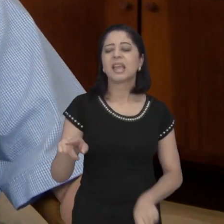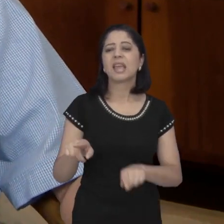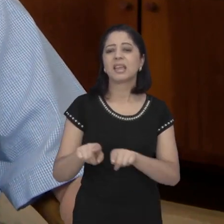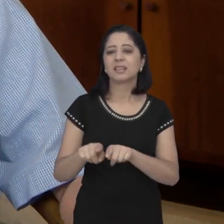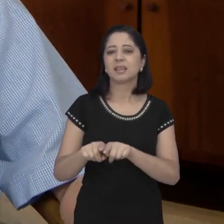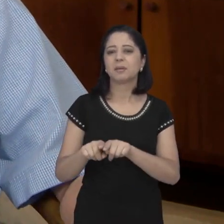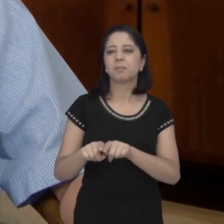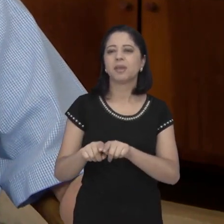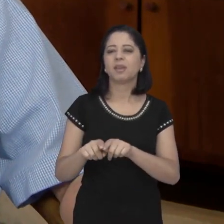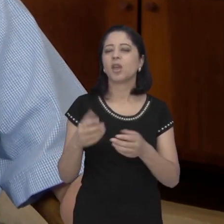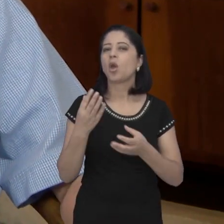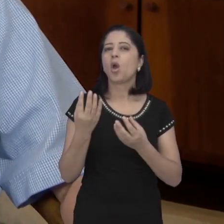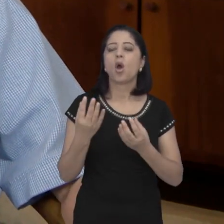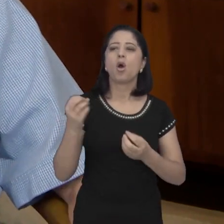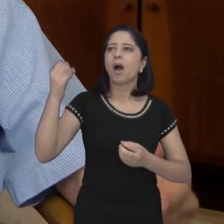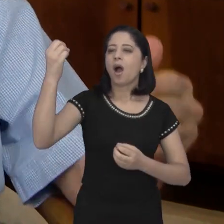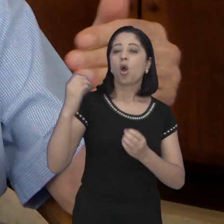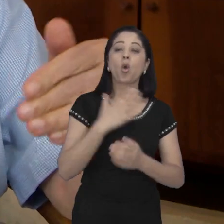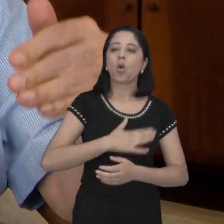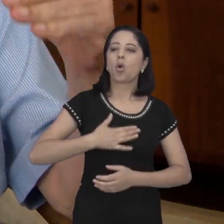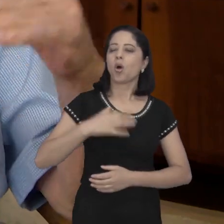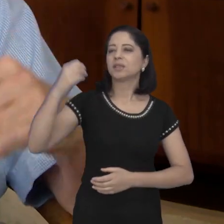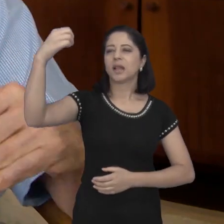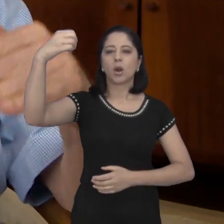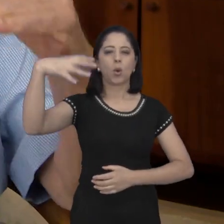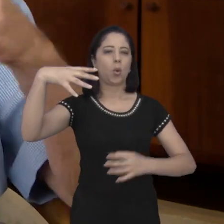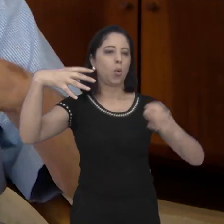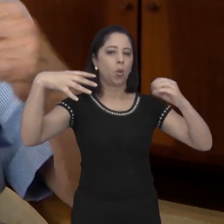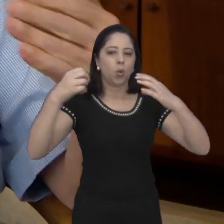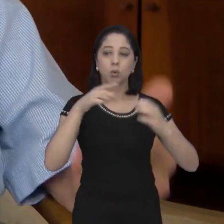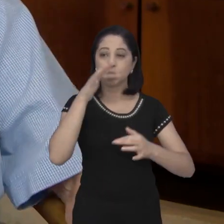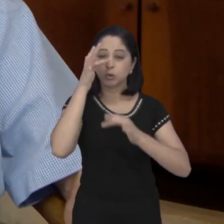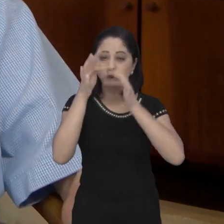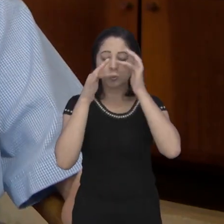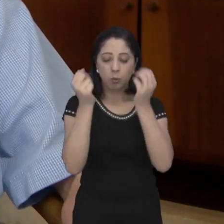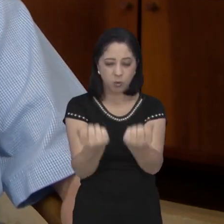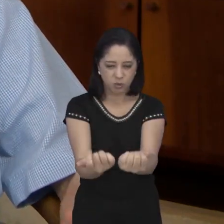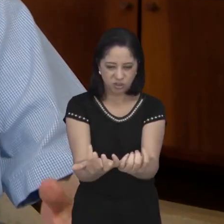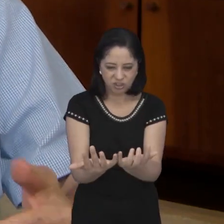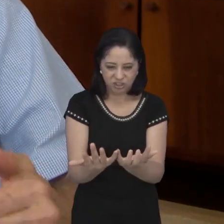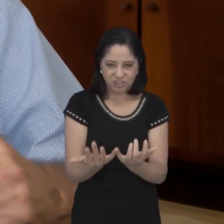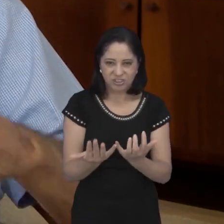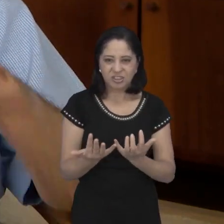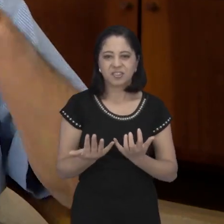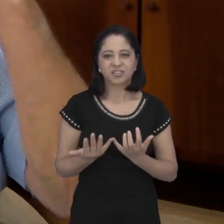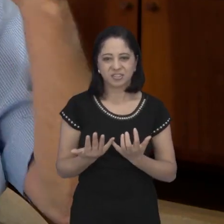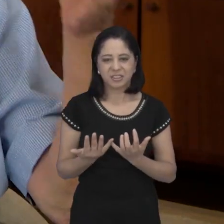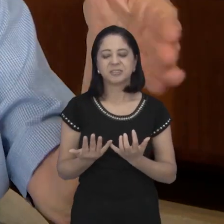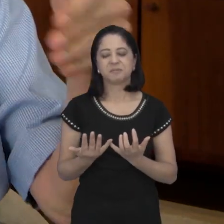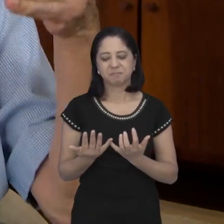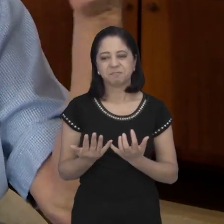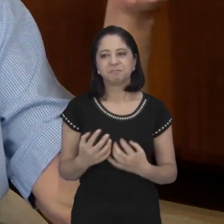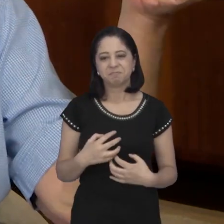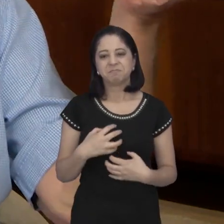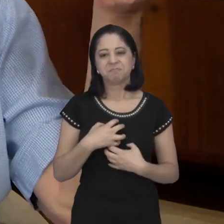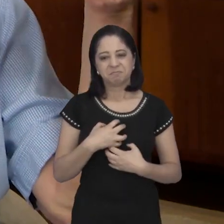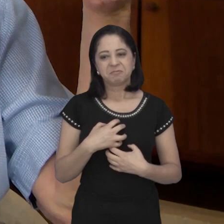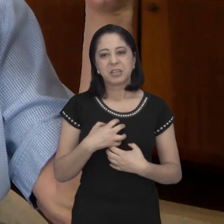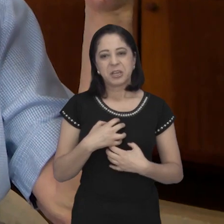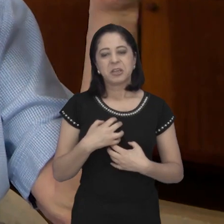estudante. Que naquela época, em 70, eu no primeiro ano da Faculdade de Arquitetura,